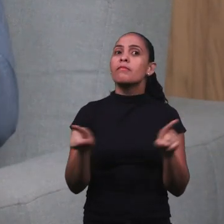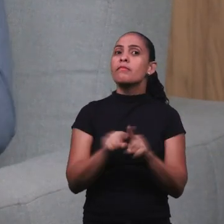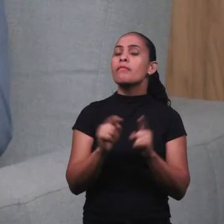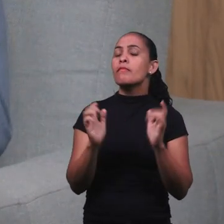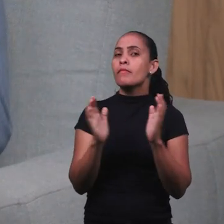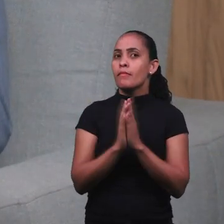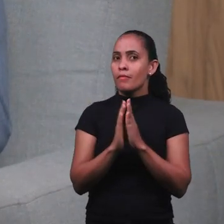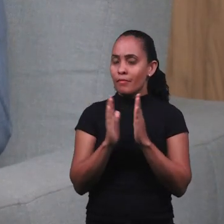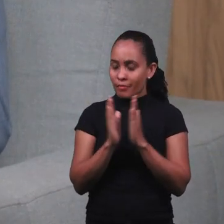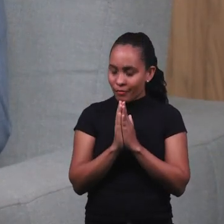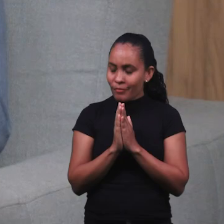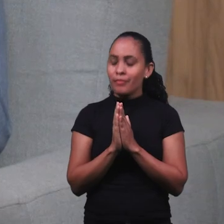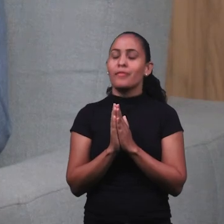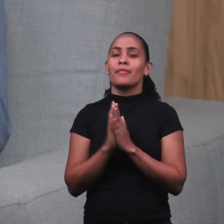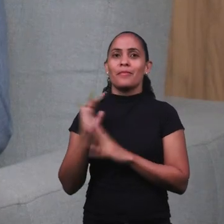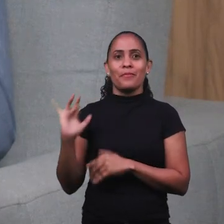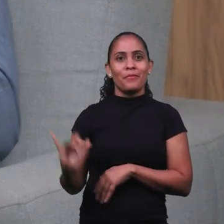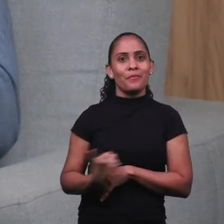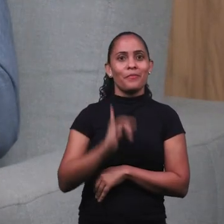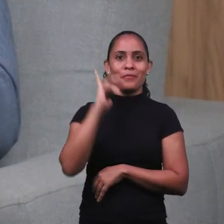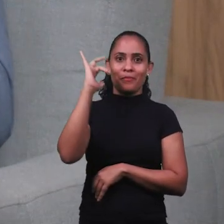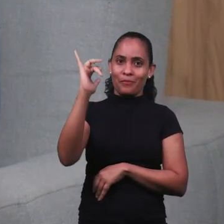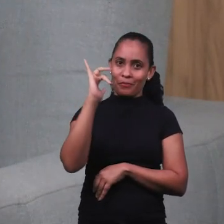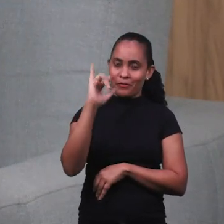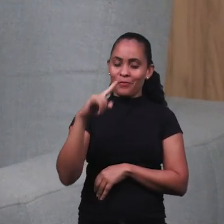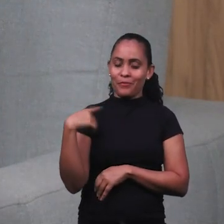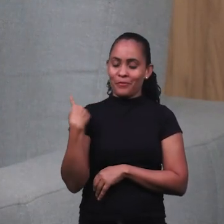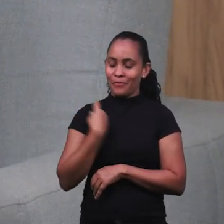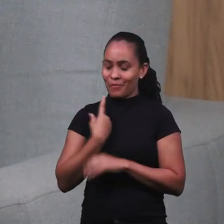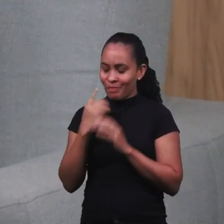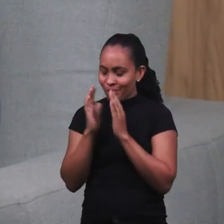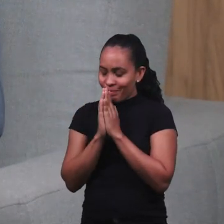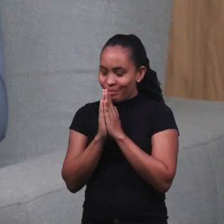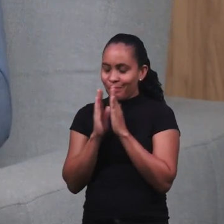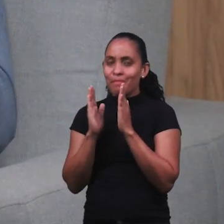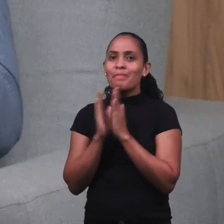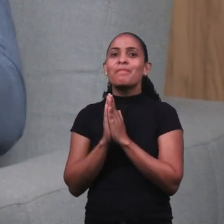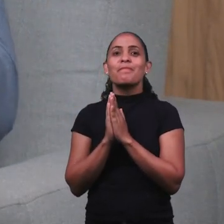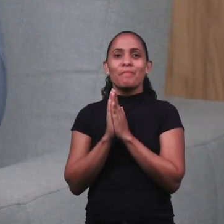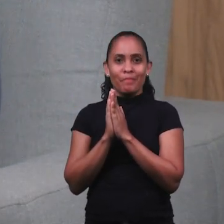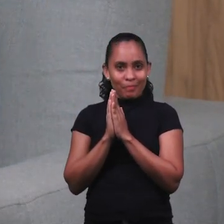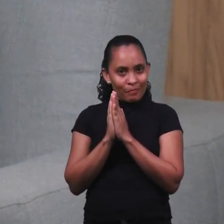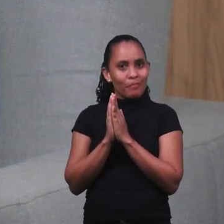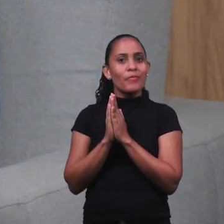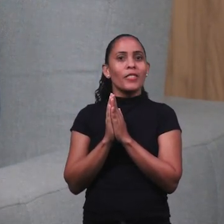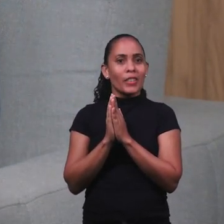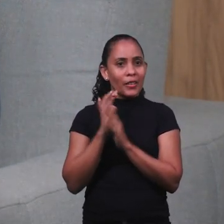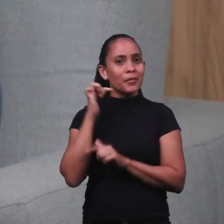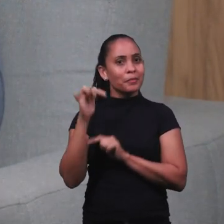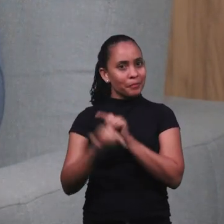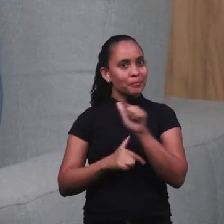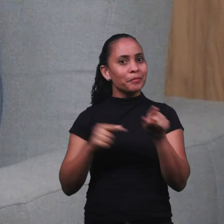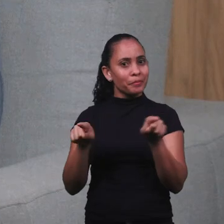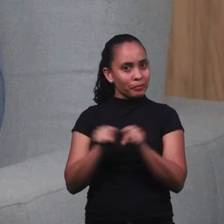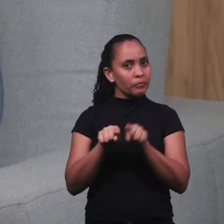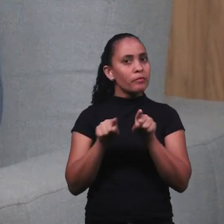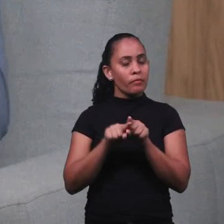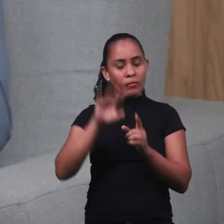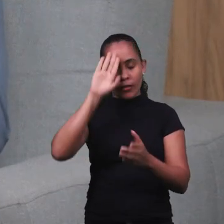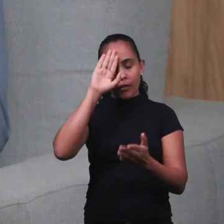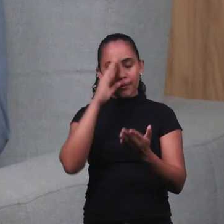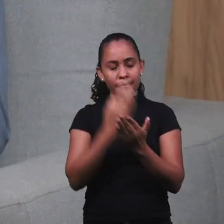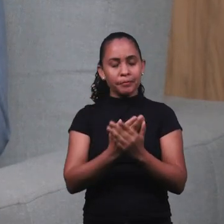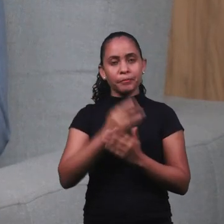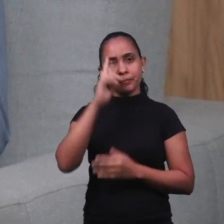é uma instrumentalidade nesta obra, né? Nós exercemos a oração e isto é o exercício da instrumentalidade, crendo que o